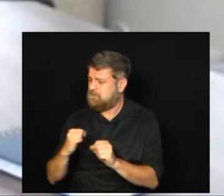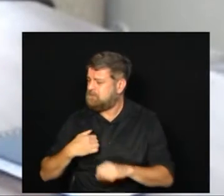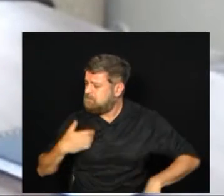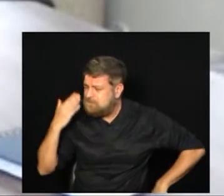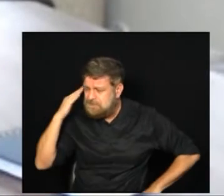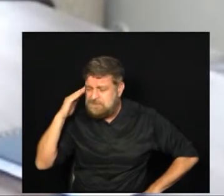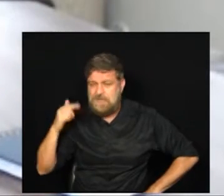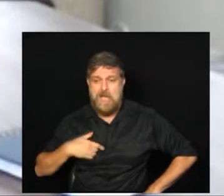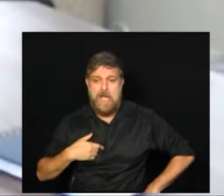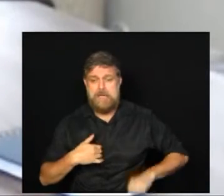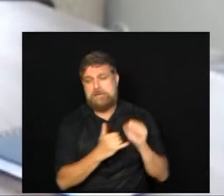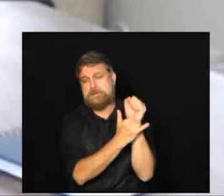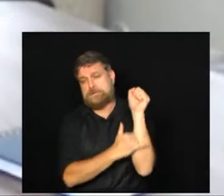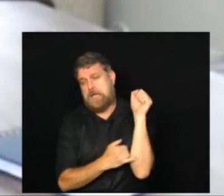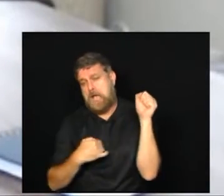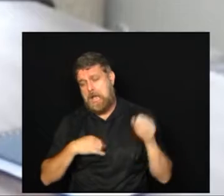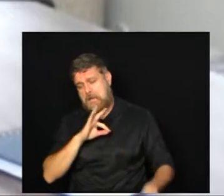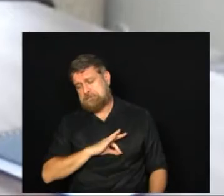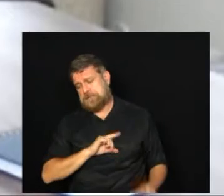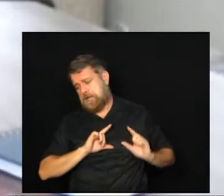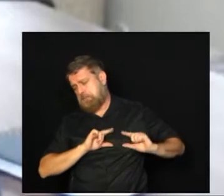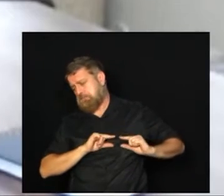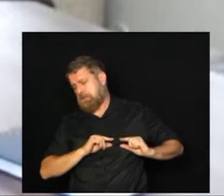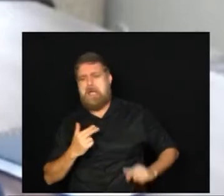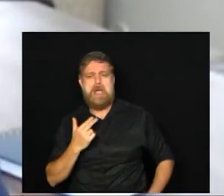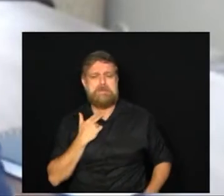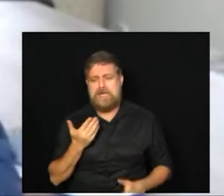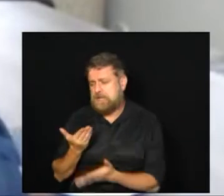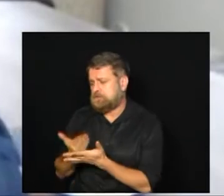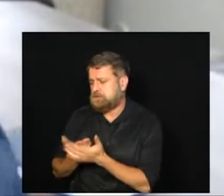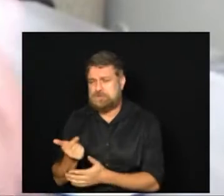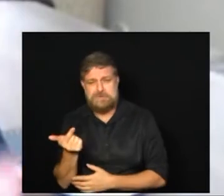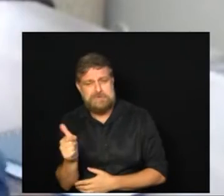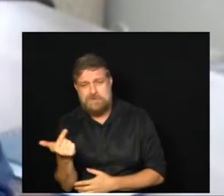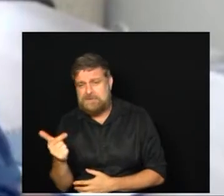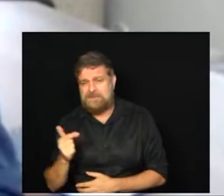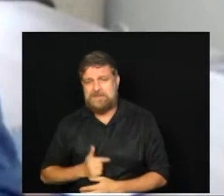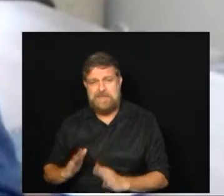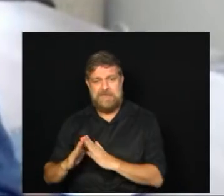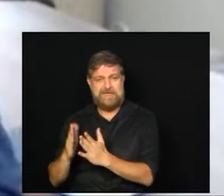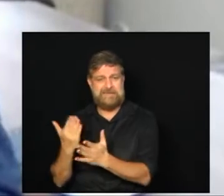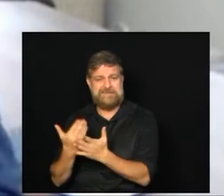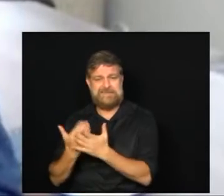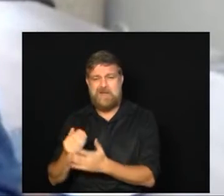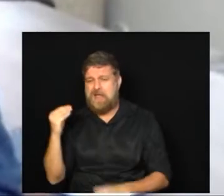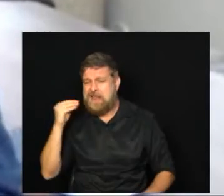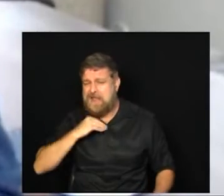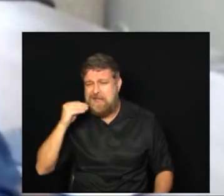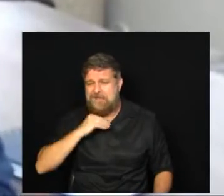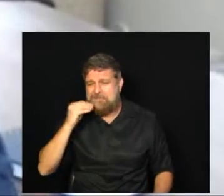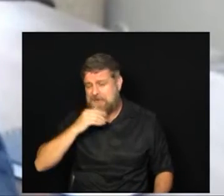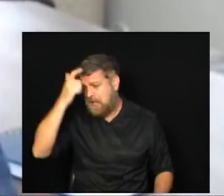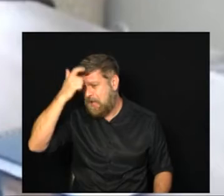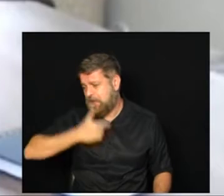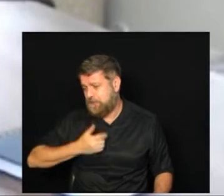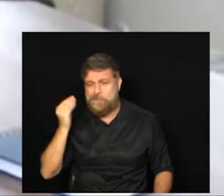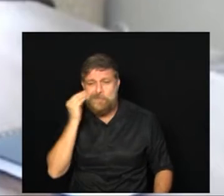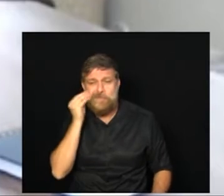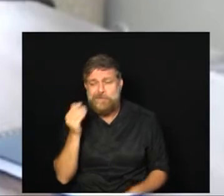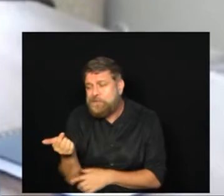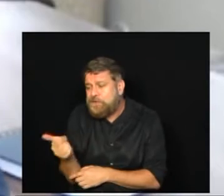sempre a desculpa de que eu ganhava pouco. Não, mas eu ganho pouco, poxa, eu não tenho estudo, eu estudei em escolas um pouco fracas, então não tive boas oportunidades,